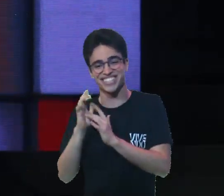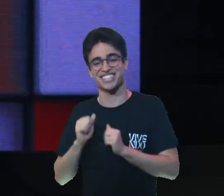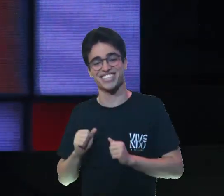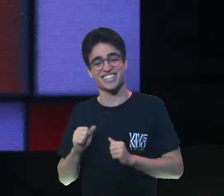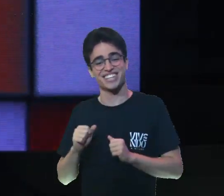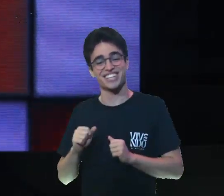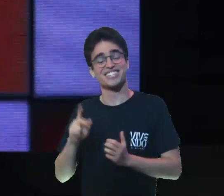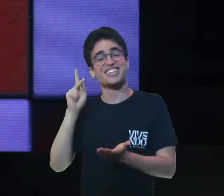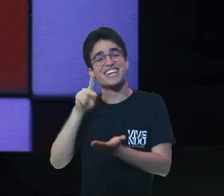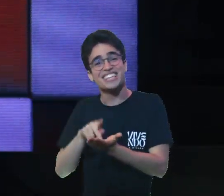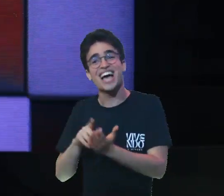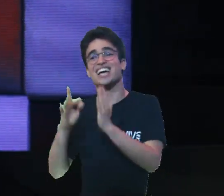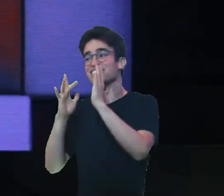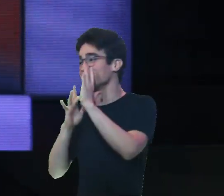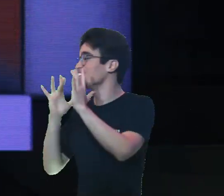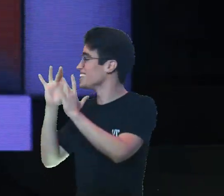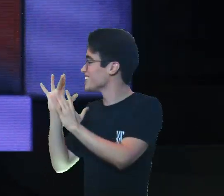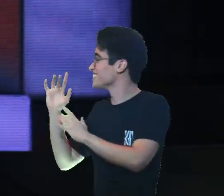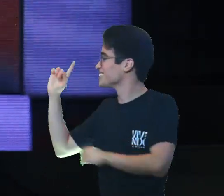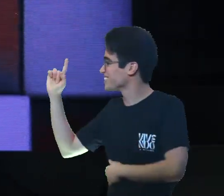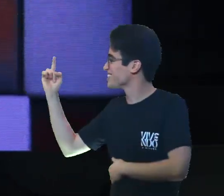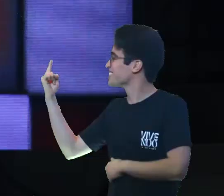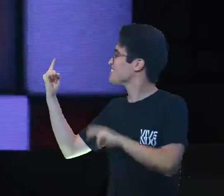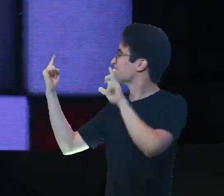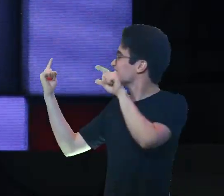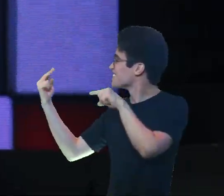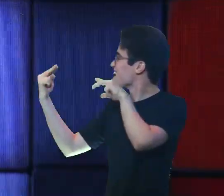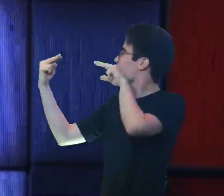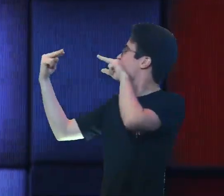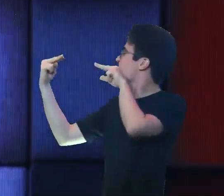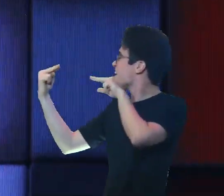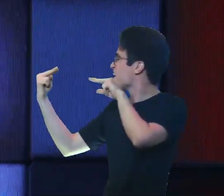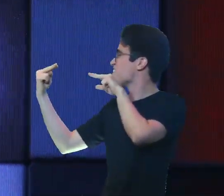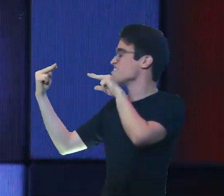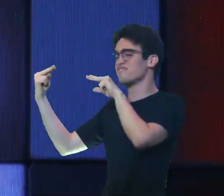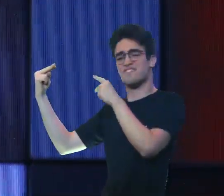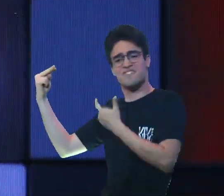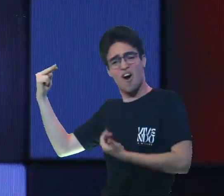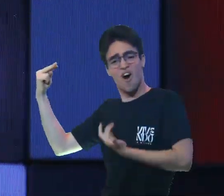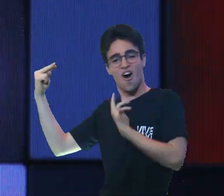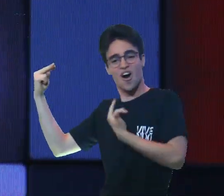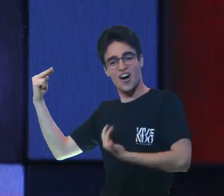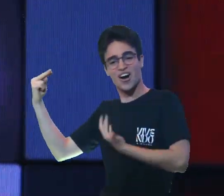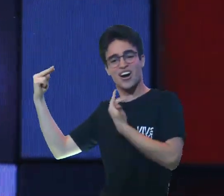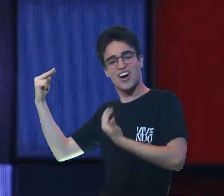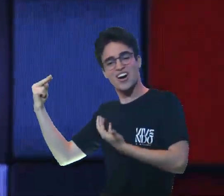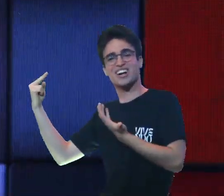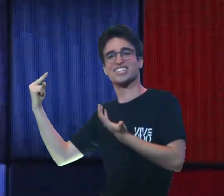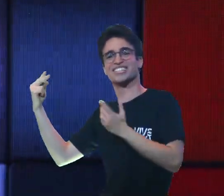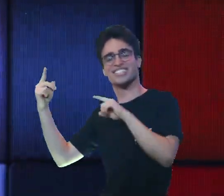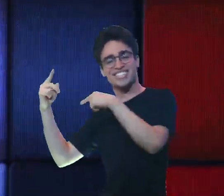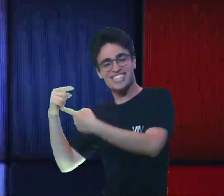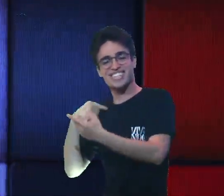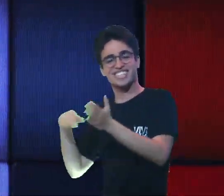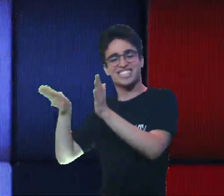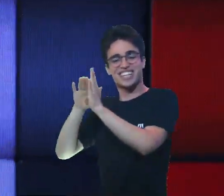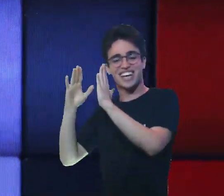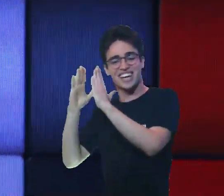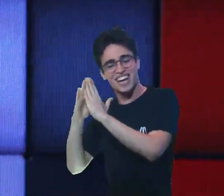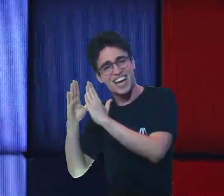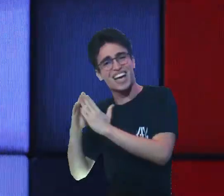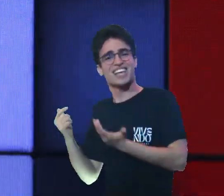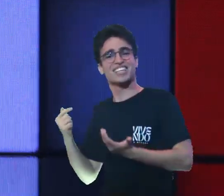vou olhar diretamente para aqueles olhos de fogo. Daqui a pouco eu vou chegar em casa e eu vou